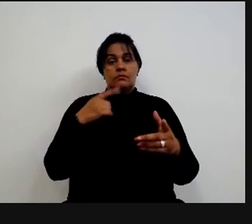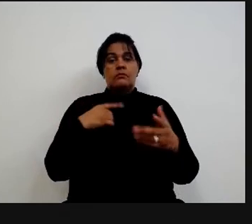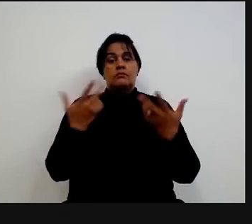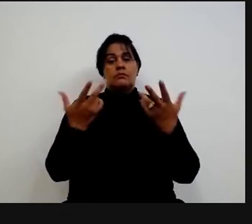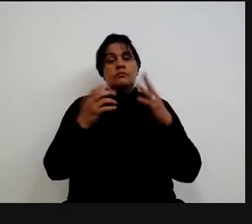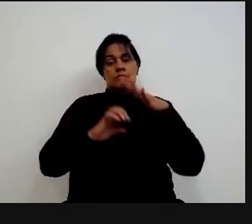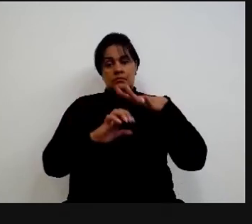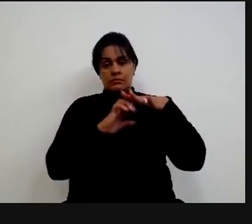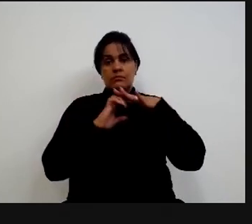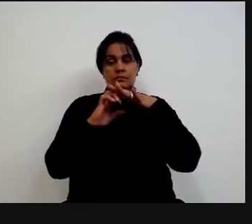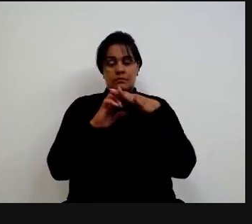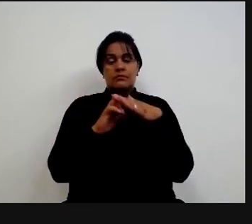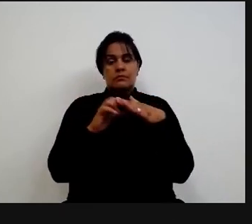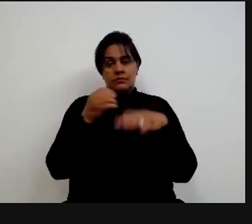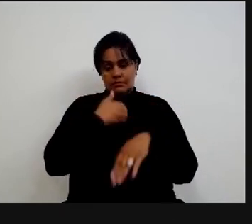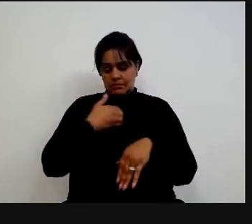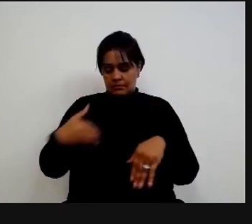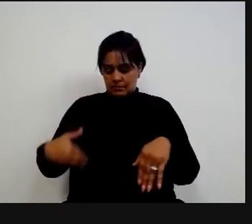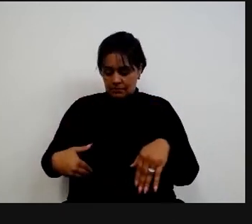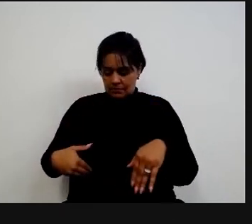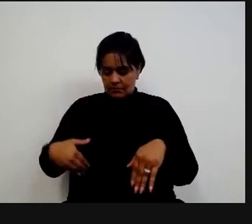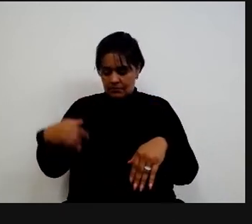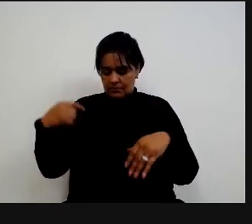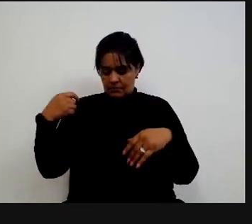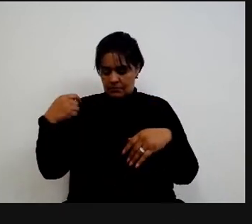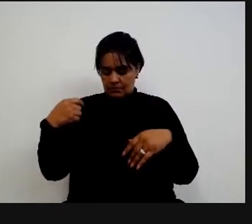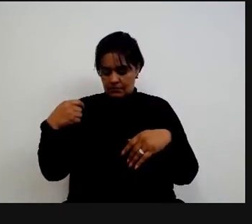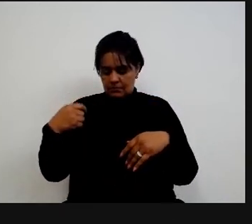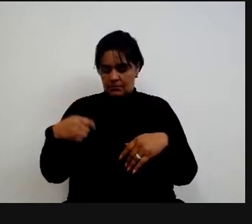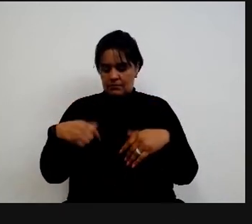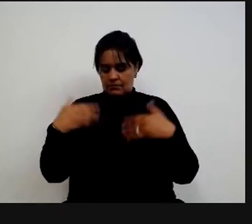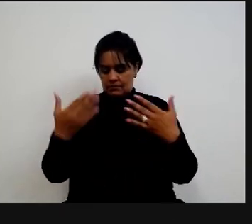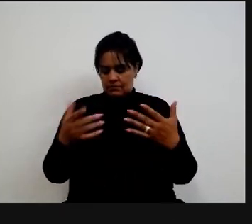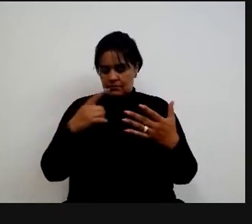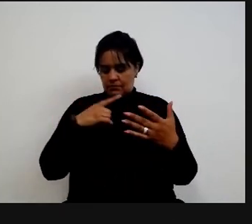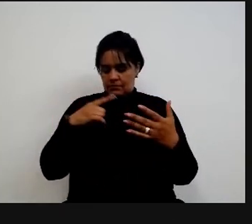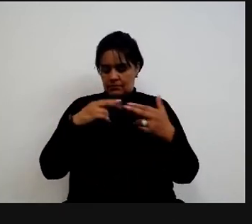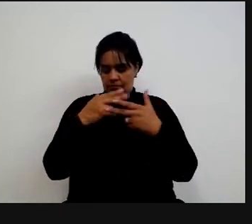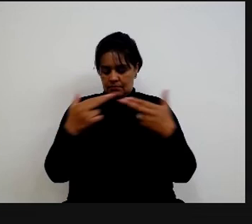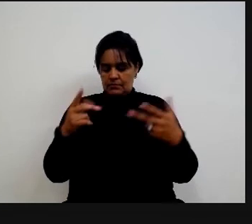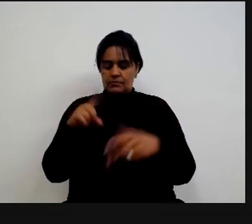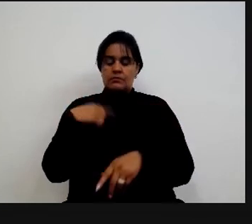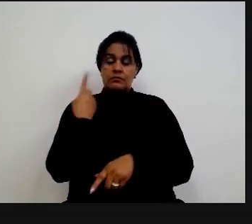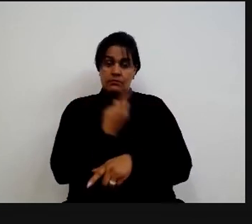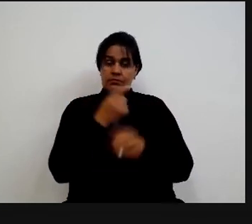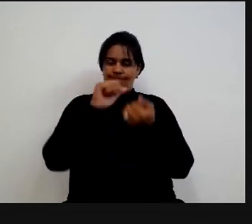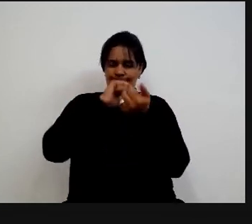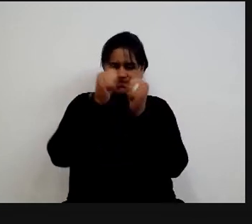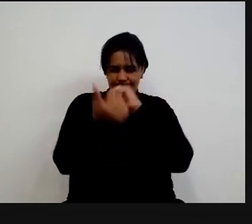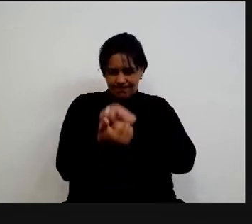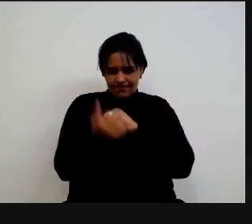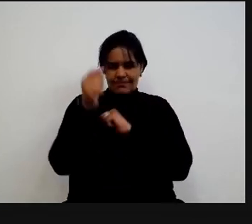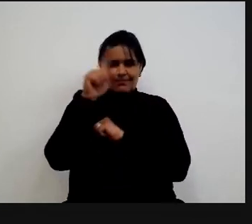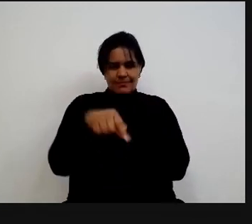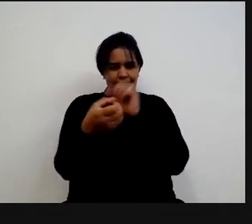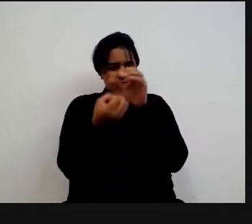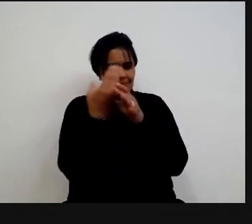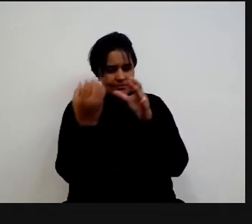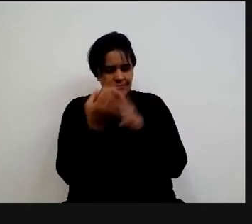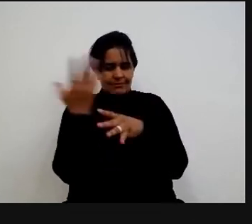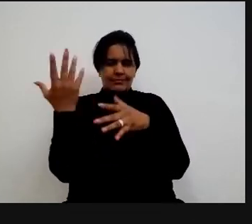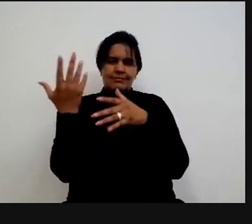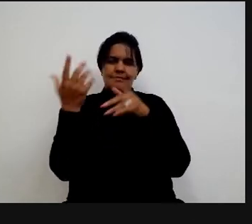acontecem assim, precisam passar por ritos formais, né? Mas no que tange a questão da gente adaptar e elaborar painéis